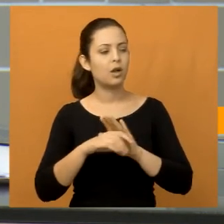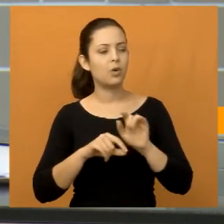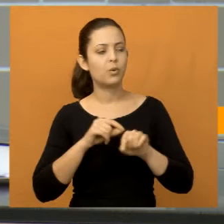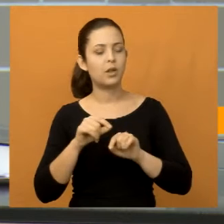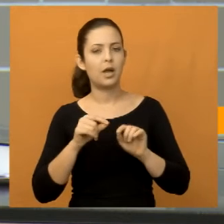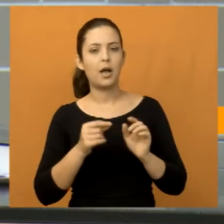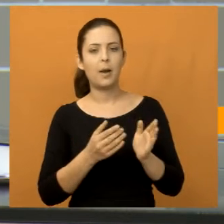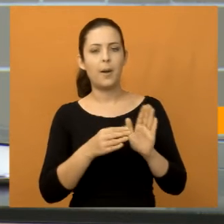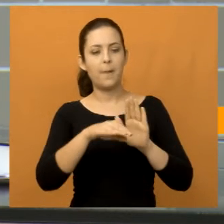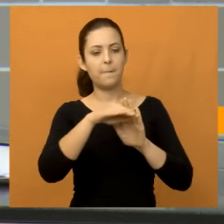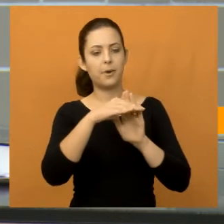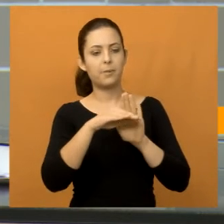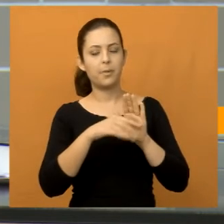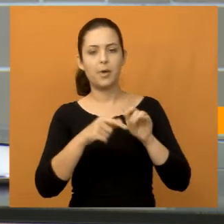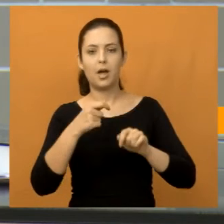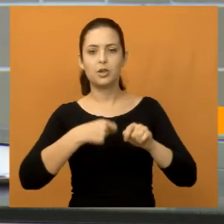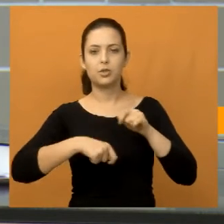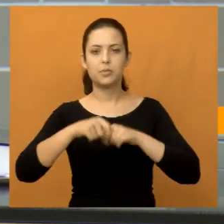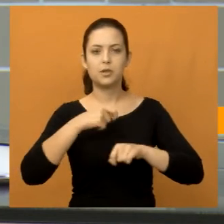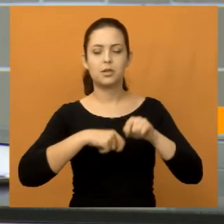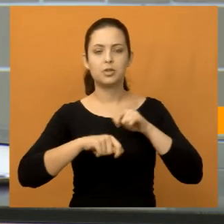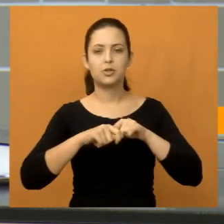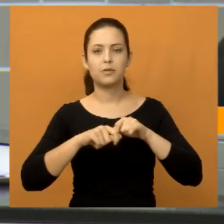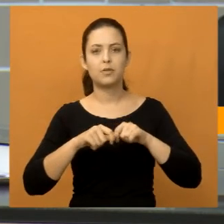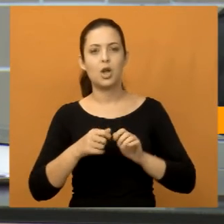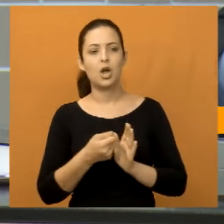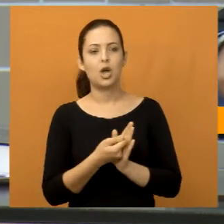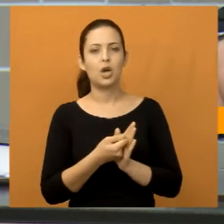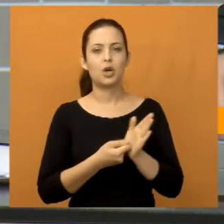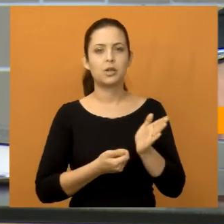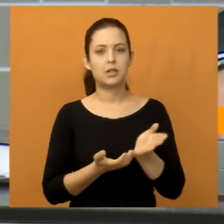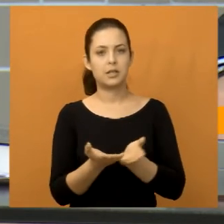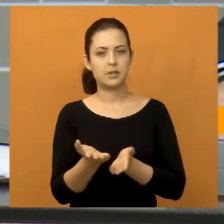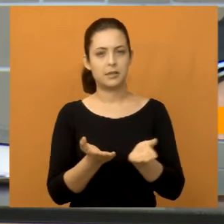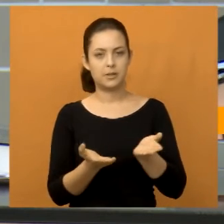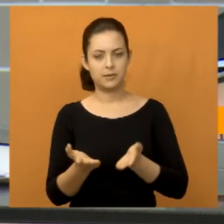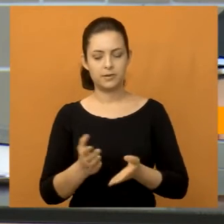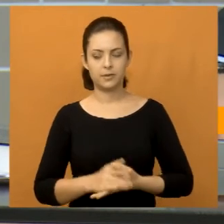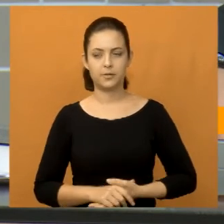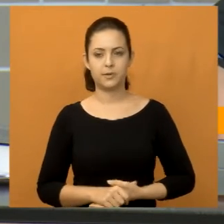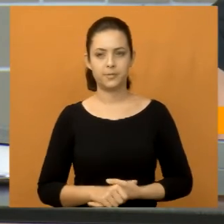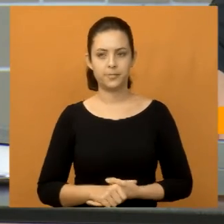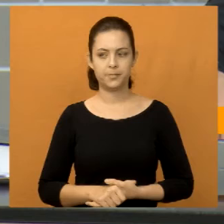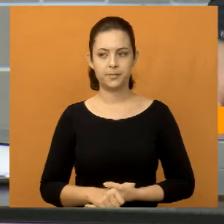fraude no processo administrativo de contratação de serviços.